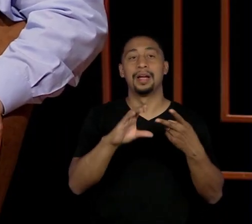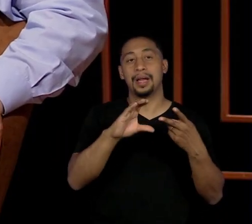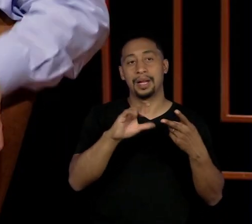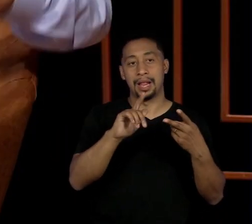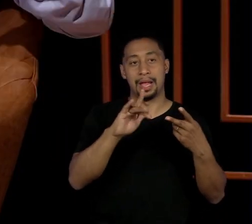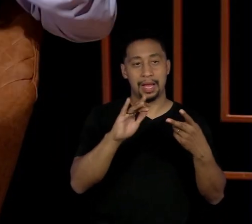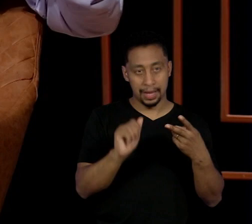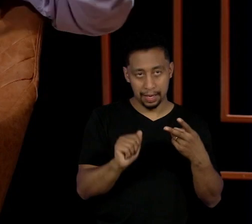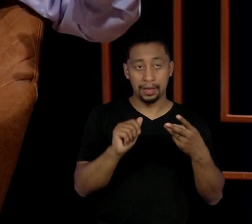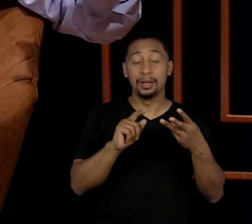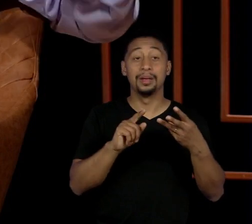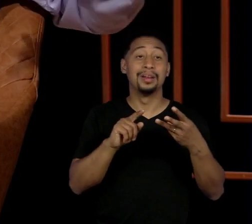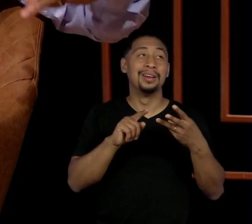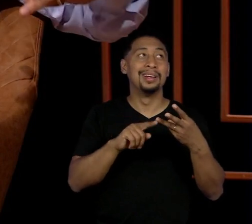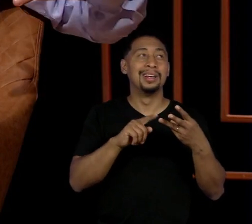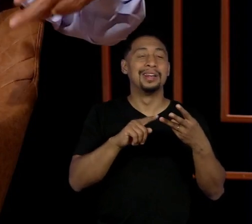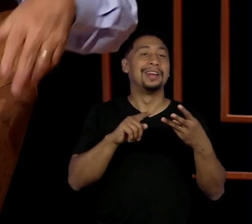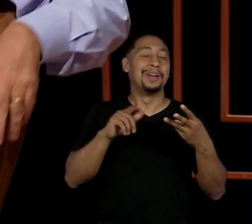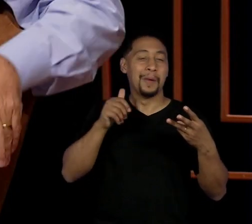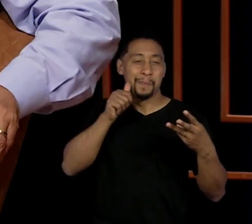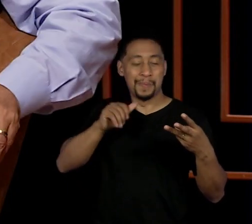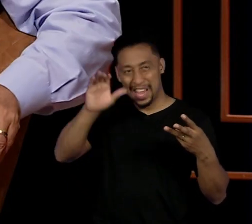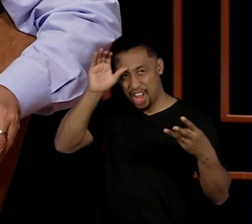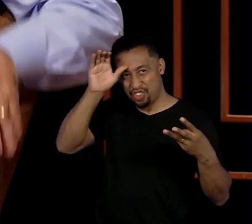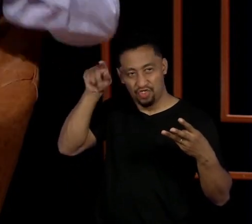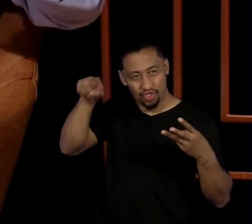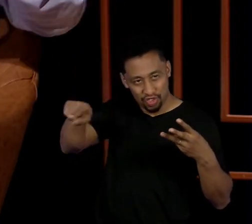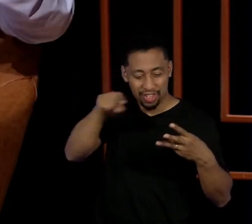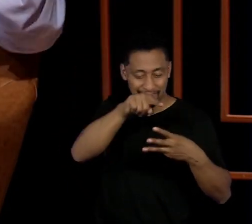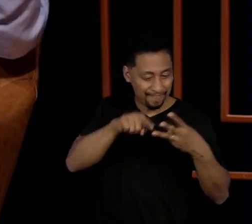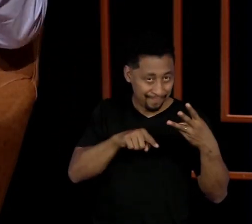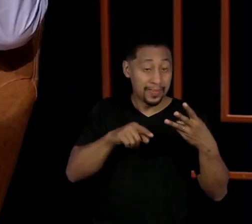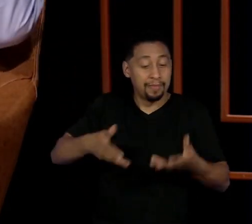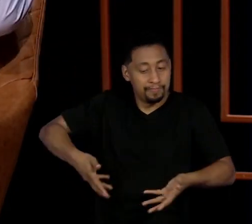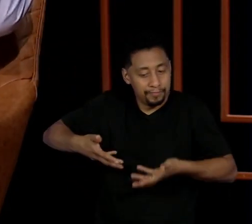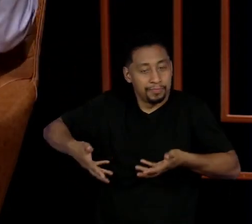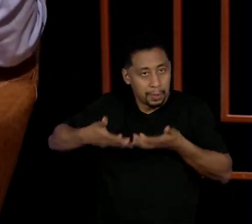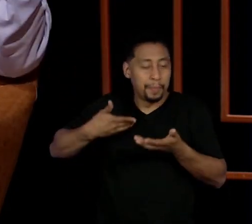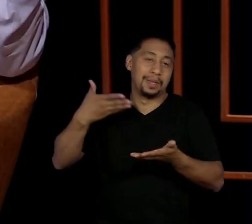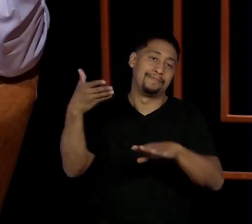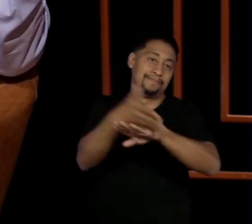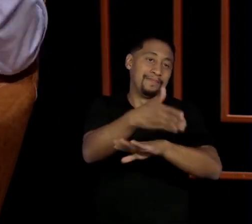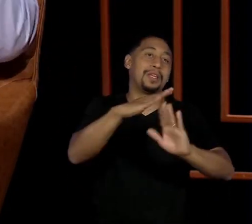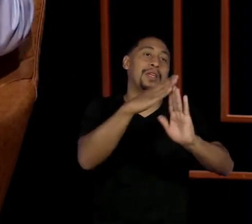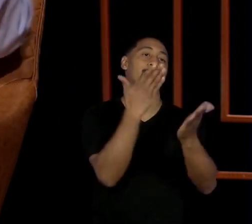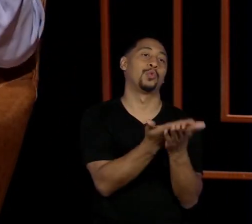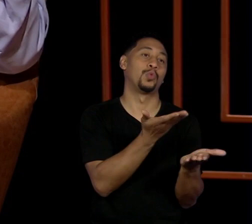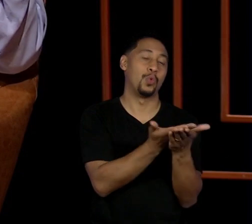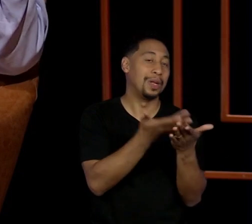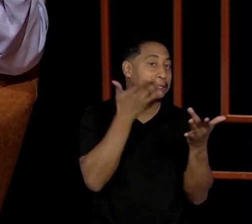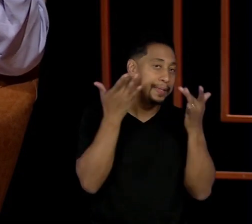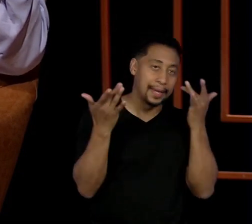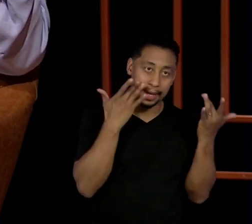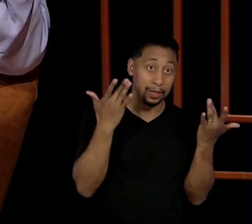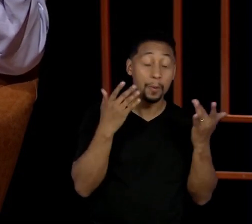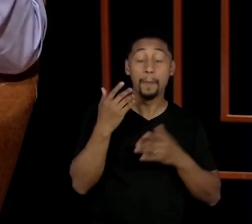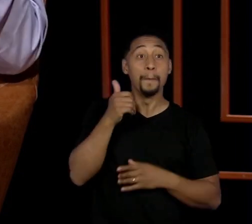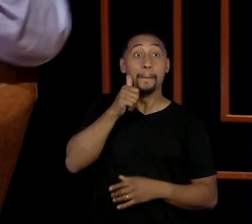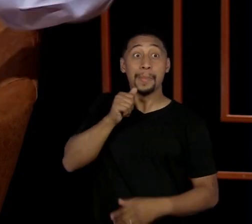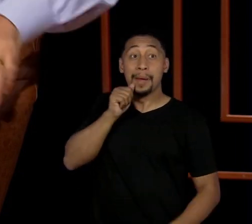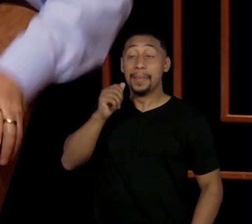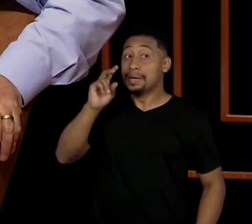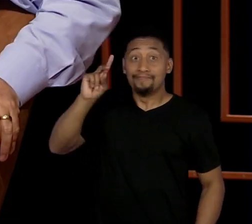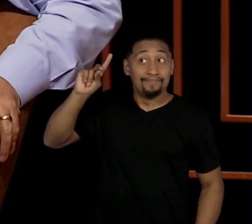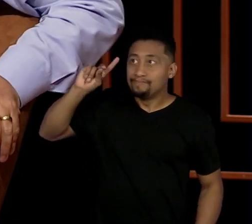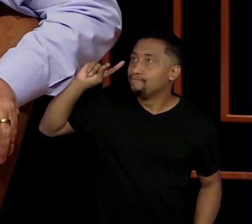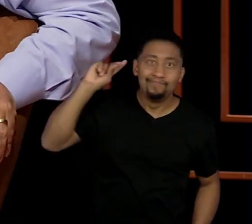atriz amadora, mãe da minha madrinha, minha tia. E lá eu comecei, porque minha mãe teve a sacada, que foi a primeira pessoa que teve a sacada. Falei, cara,